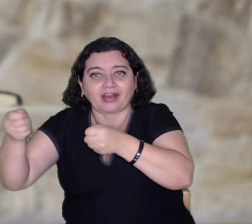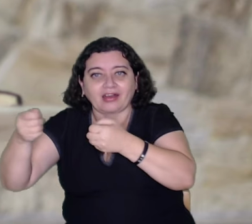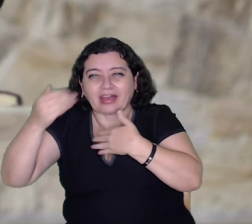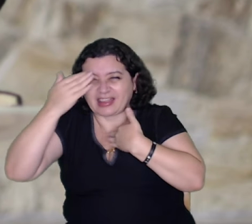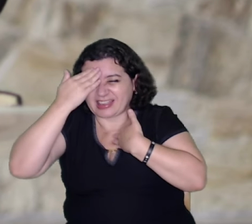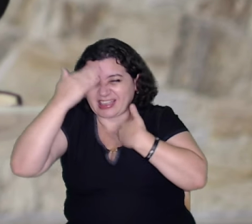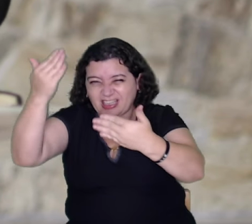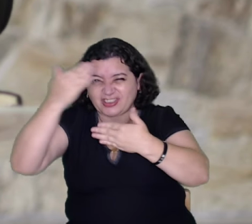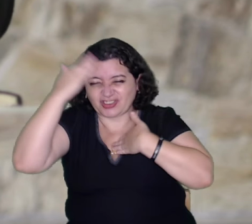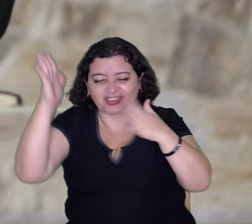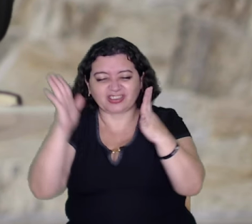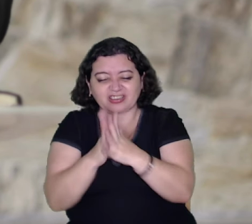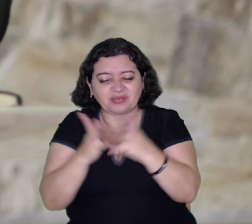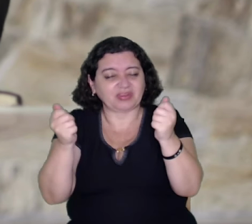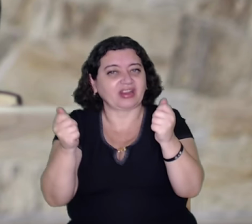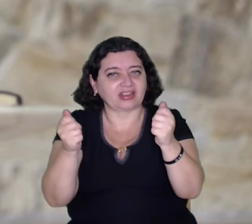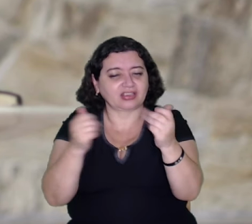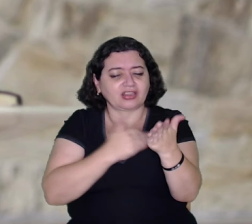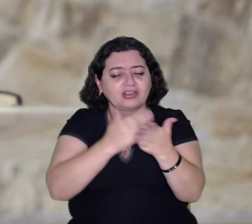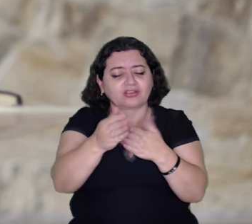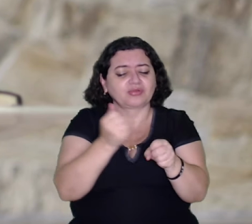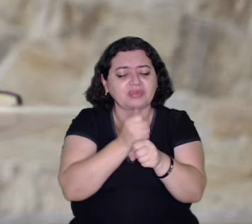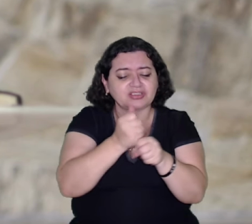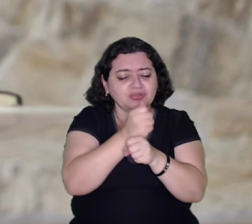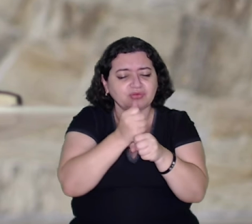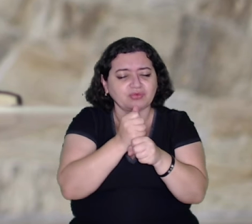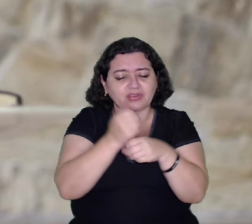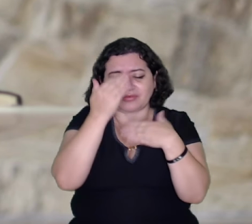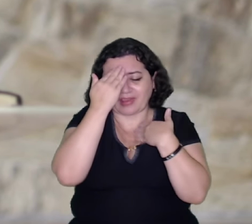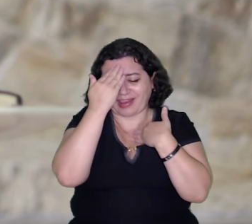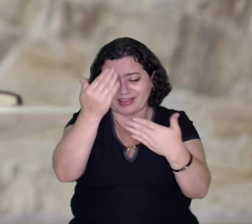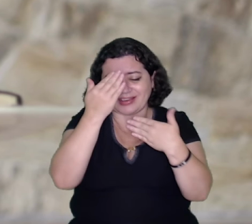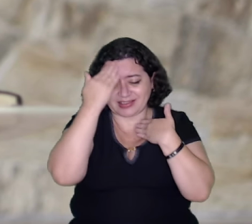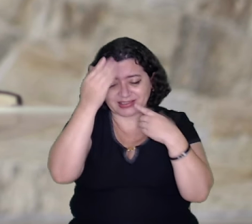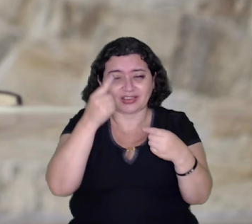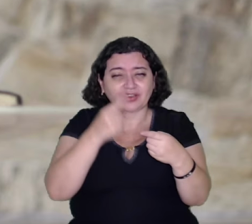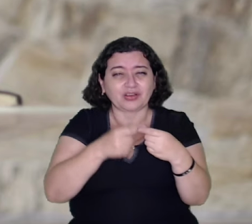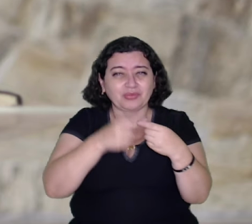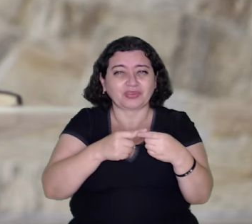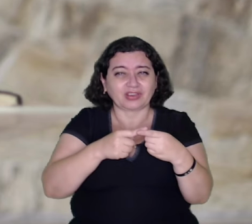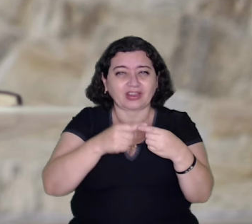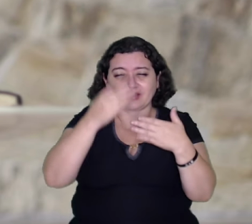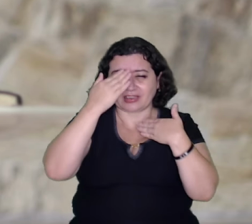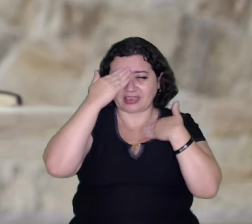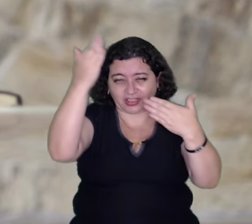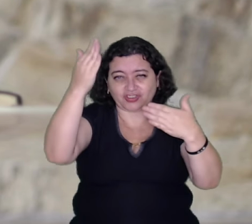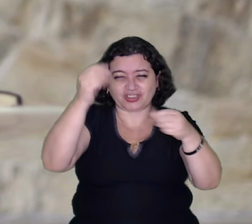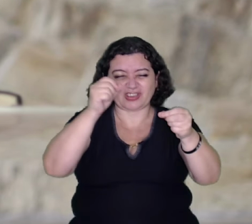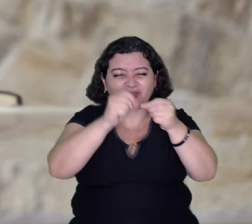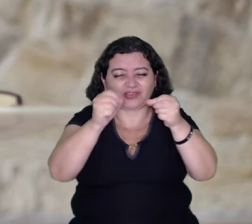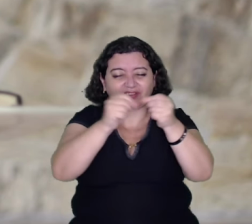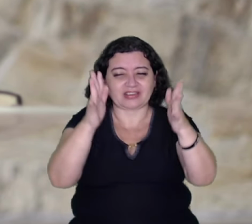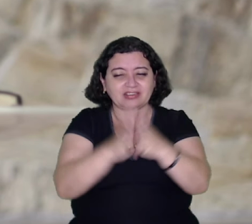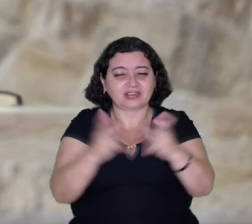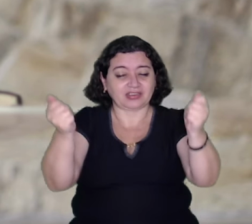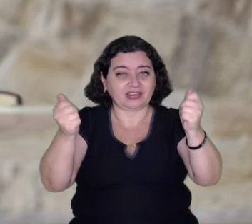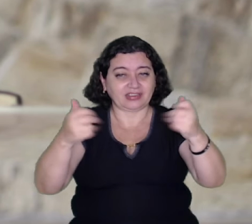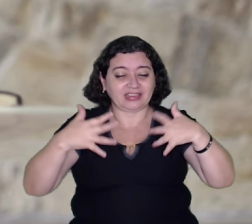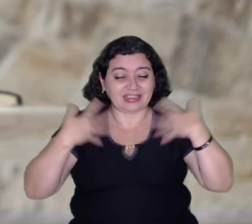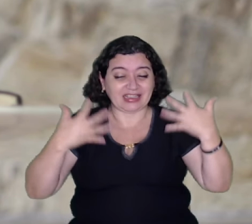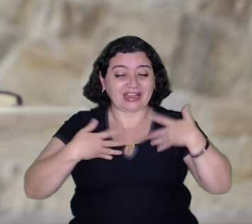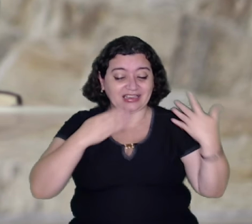Comece orando com gratidão. Porque gratidão opera milagre e alegra o